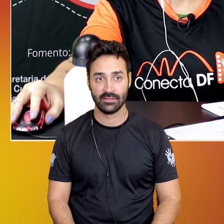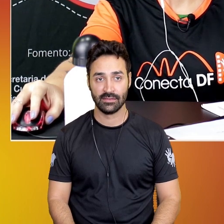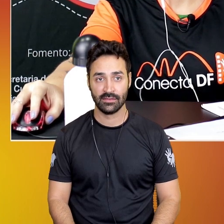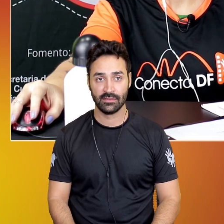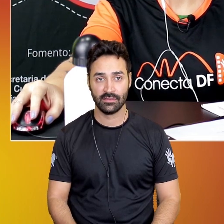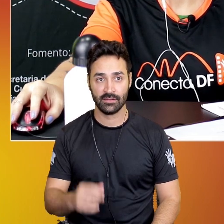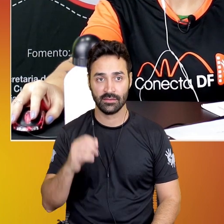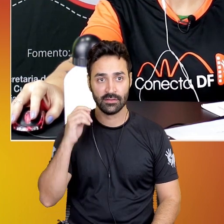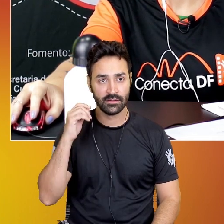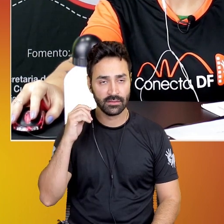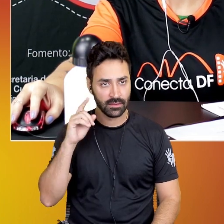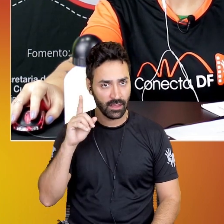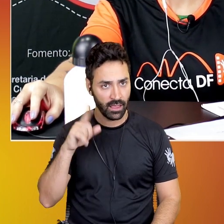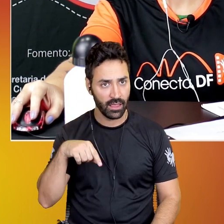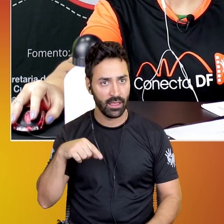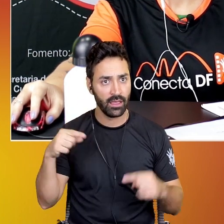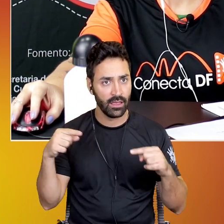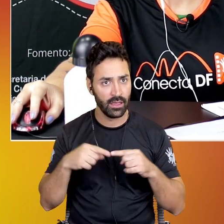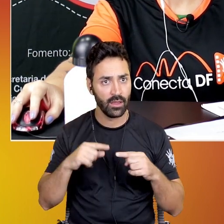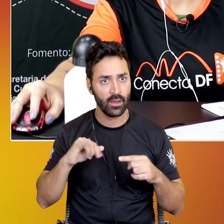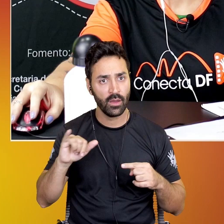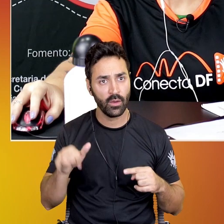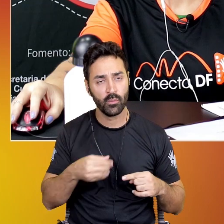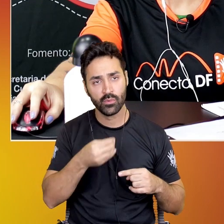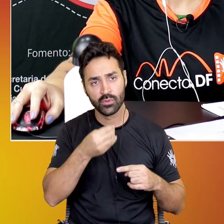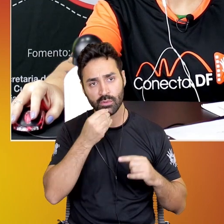é a oportunidade de comunicação, né?